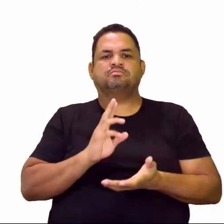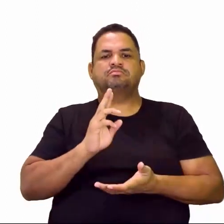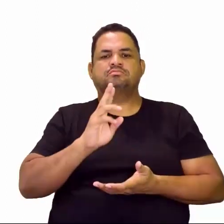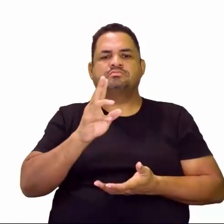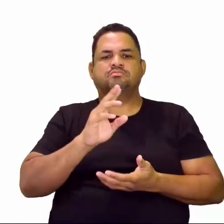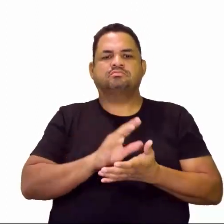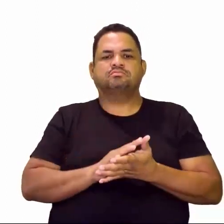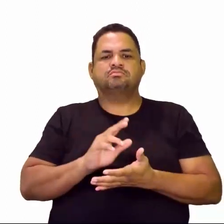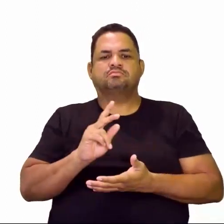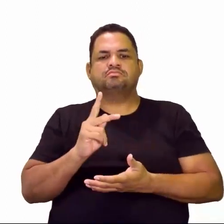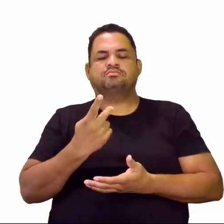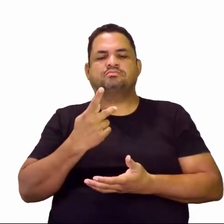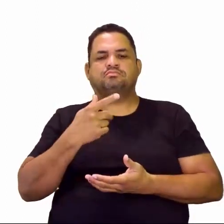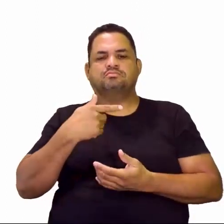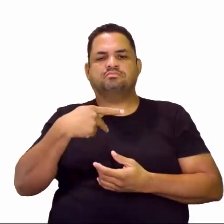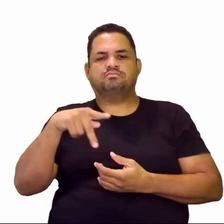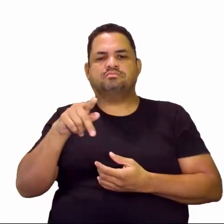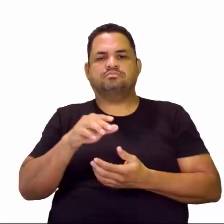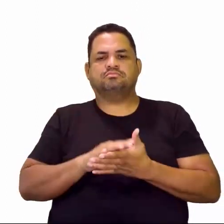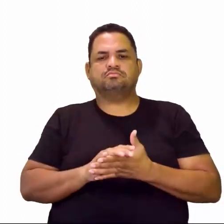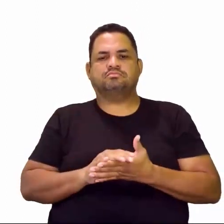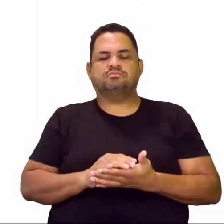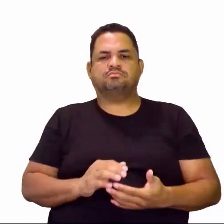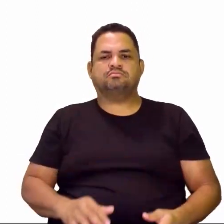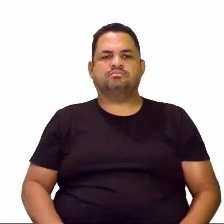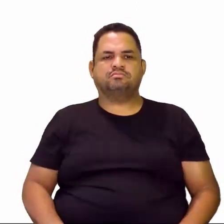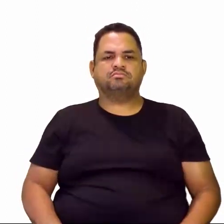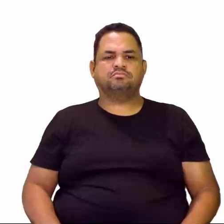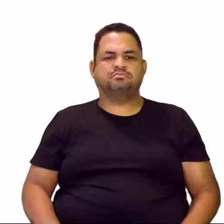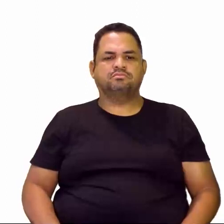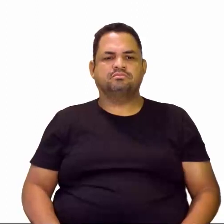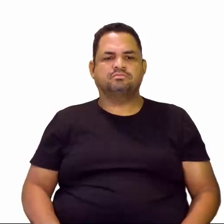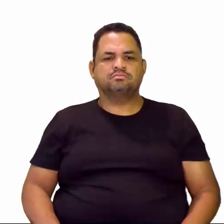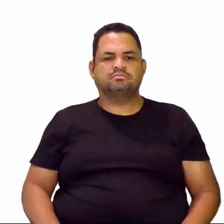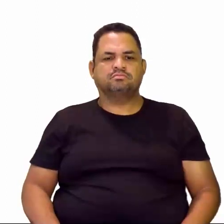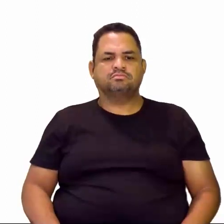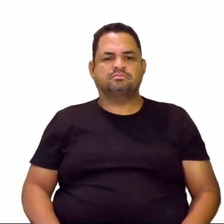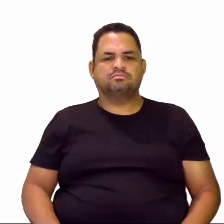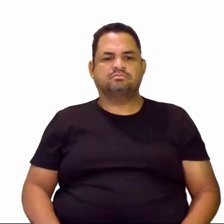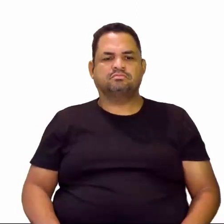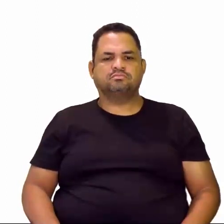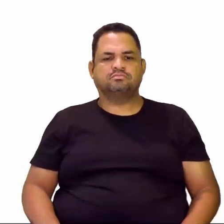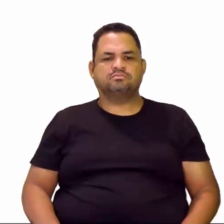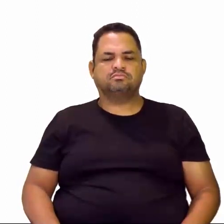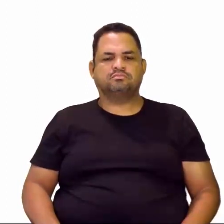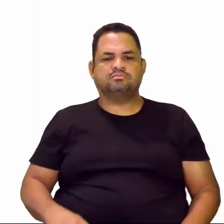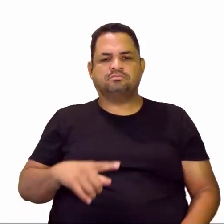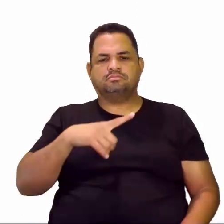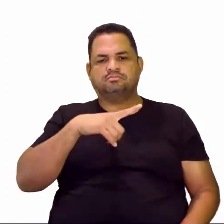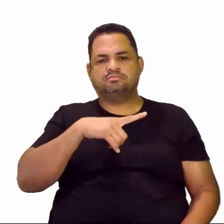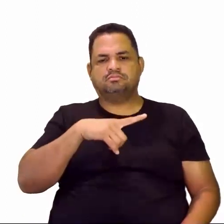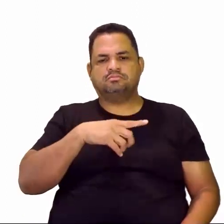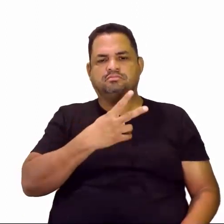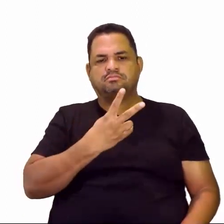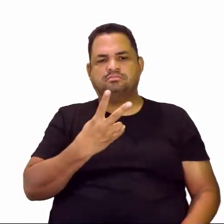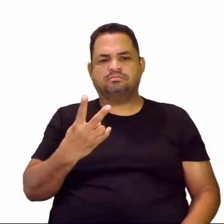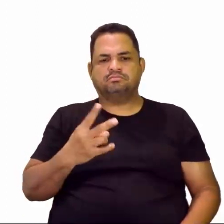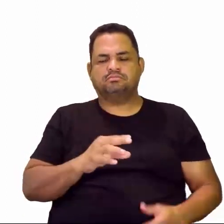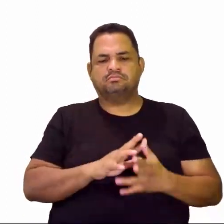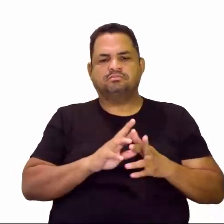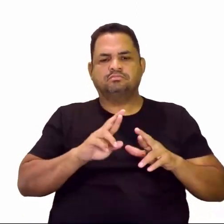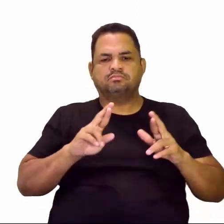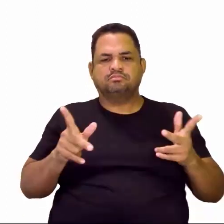sendo H para os devidos fins. No entanto, eu tenho aqui, ó,